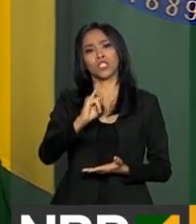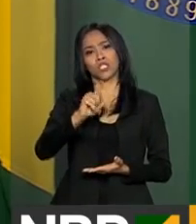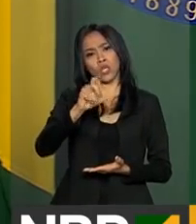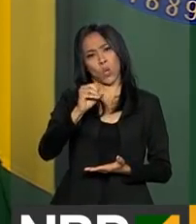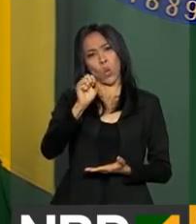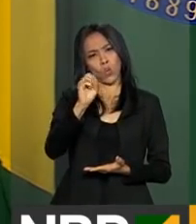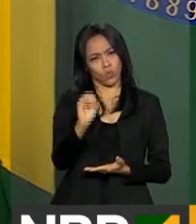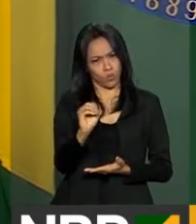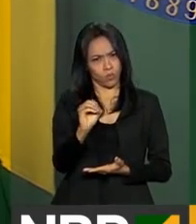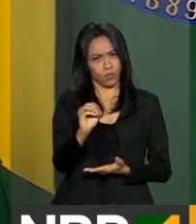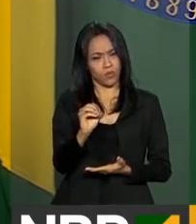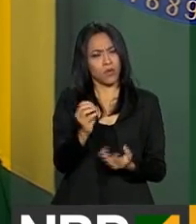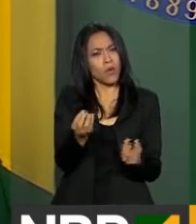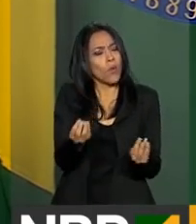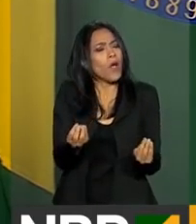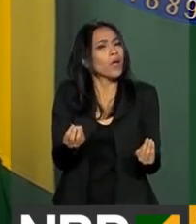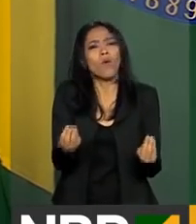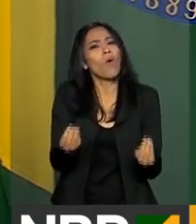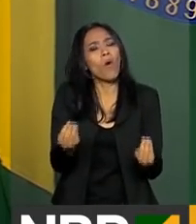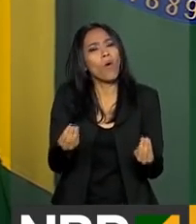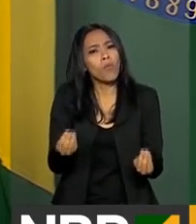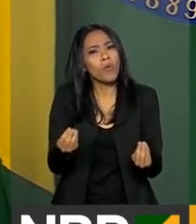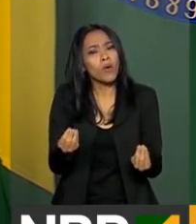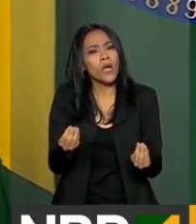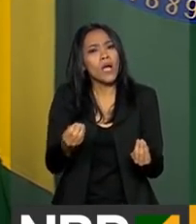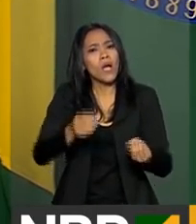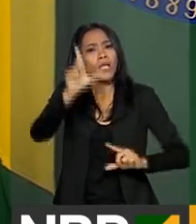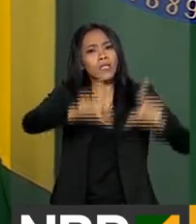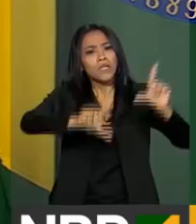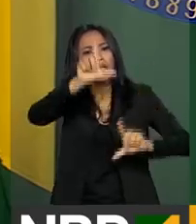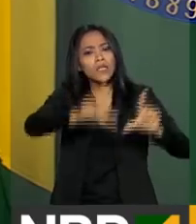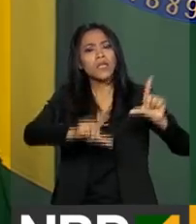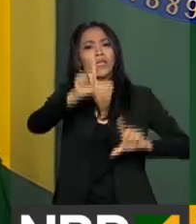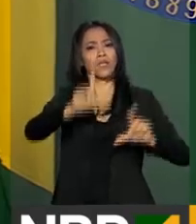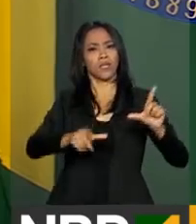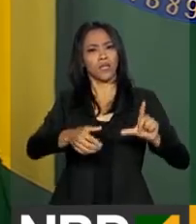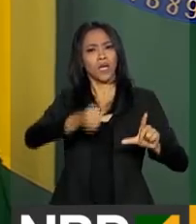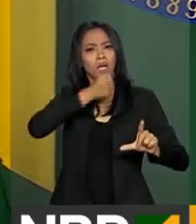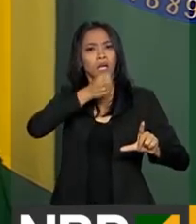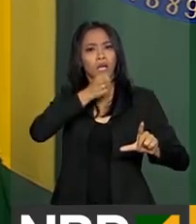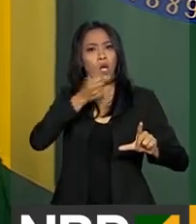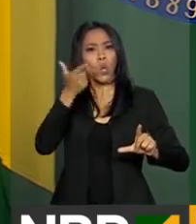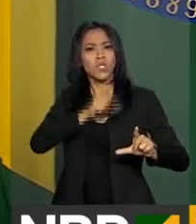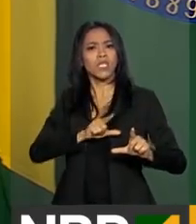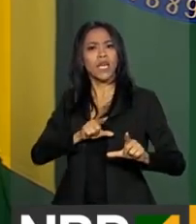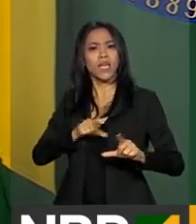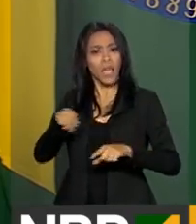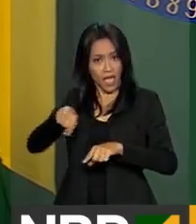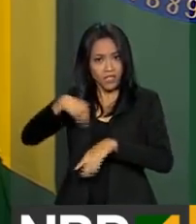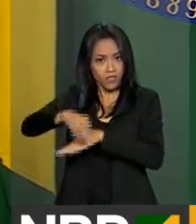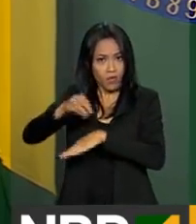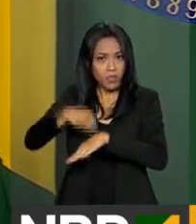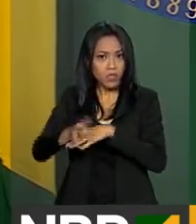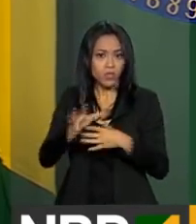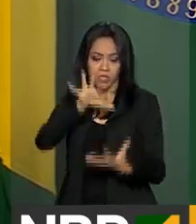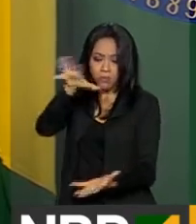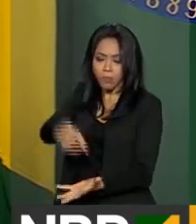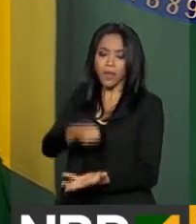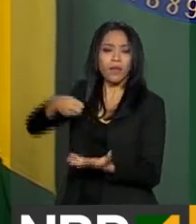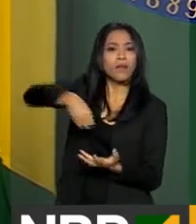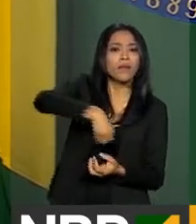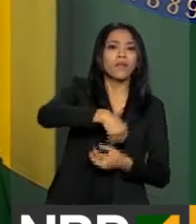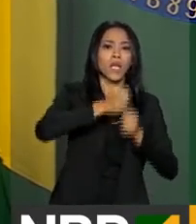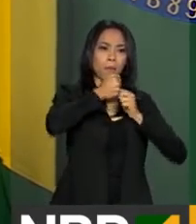como é que a imprensa consegue essas informações eu duvido